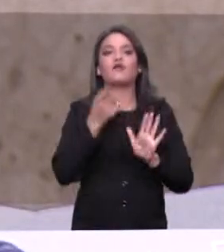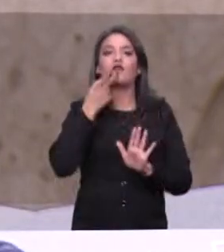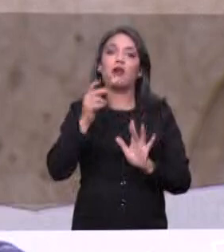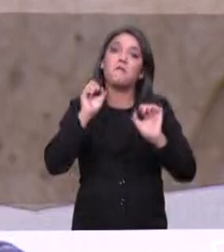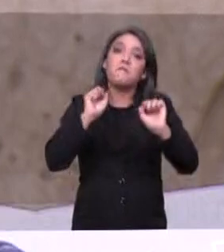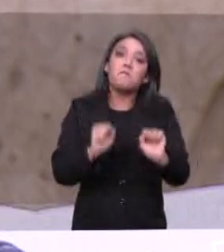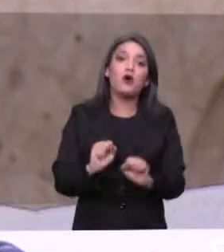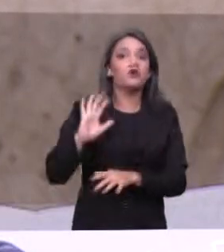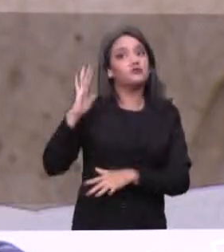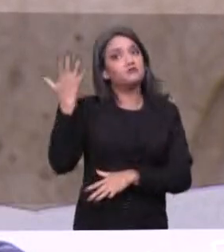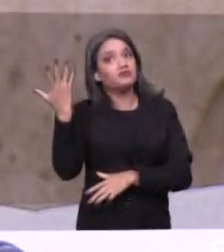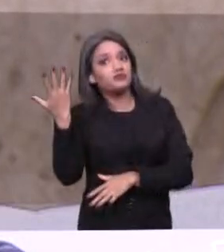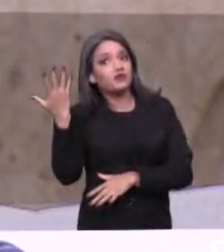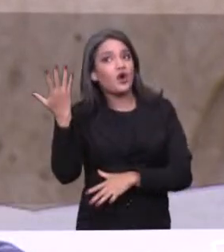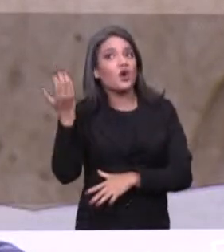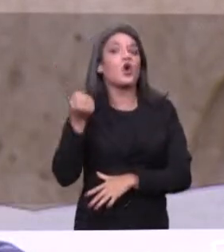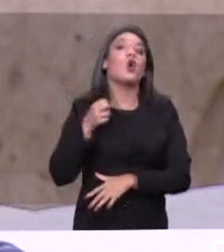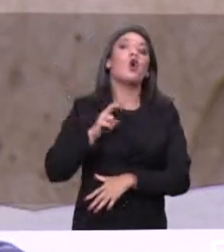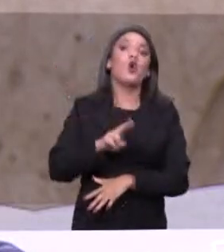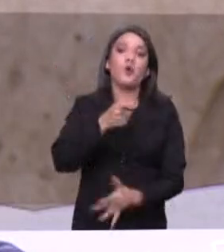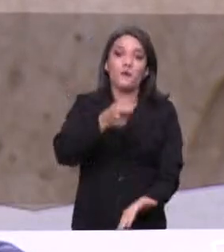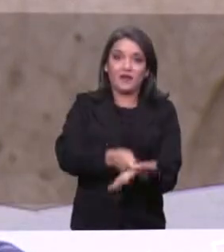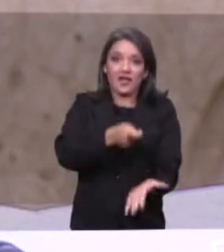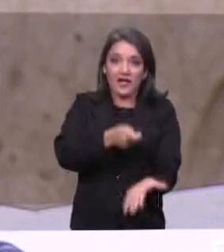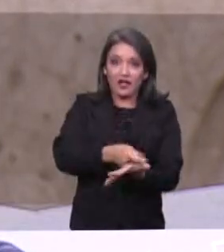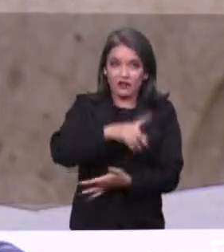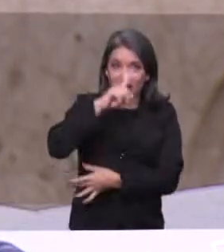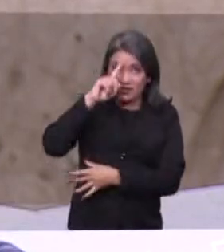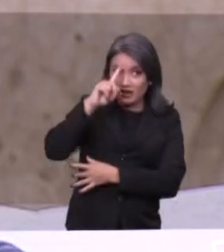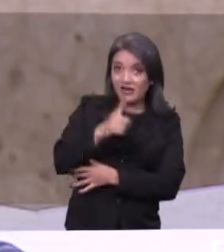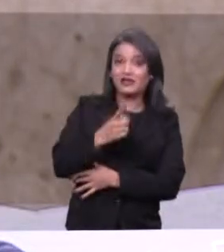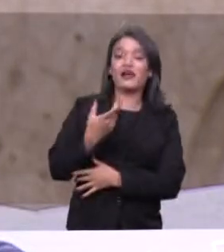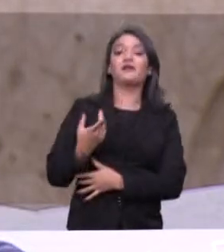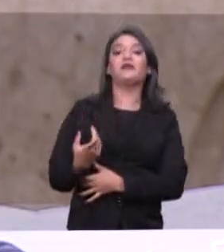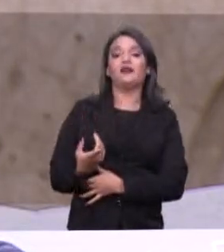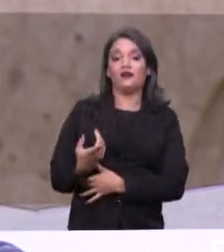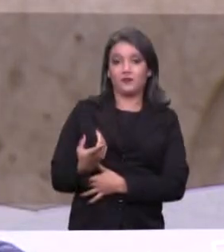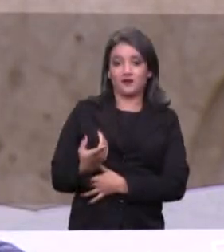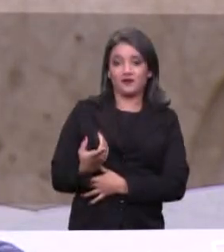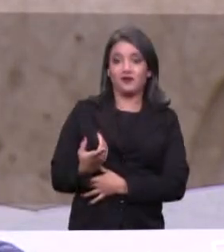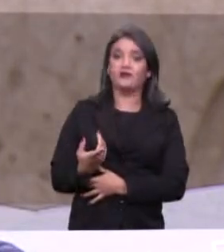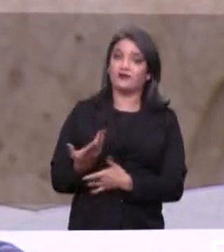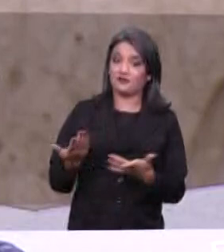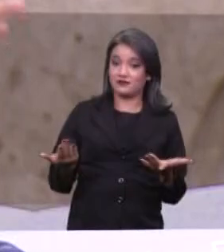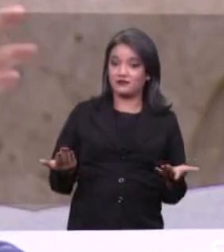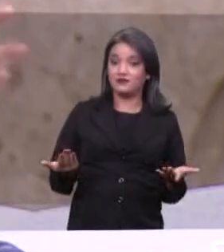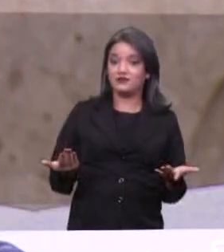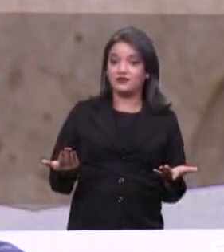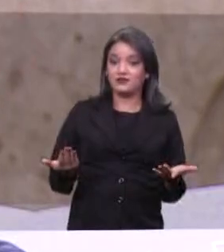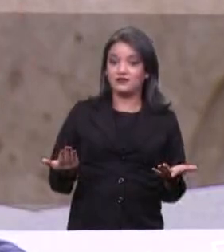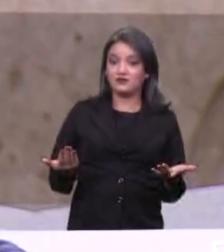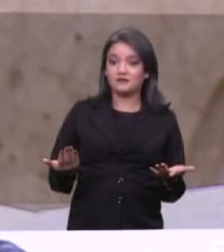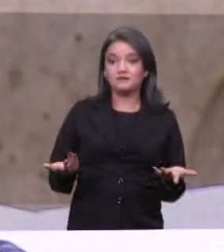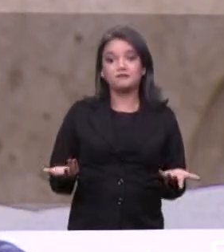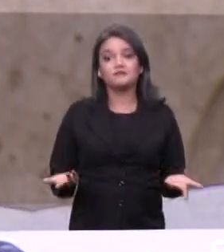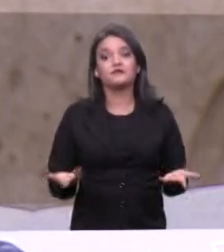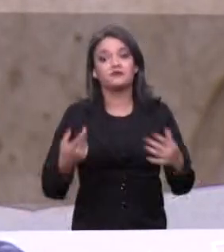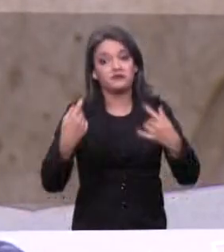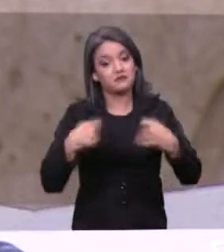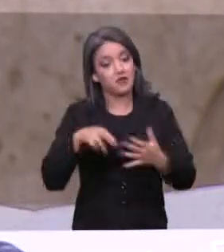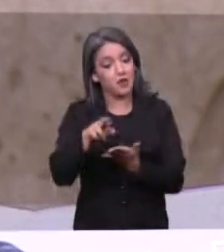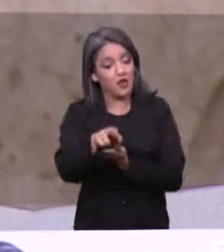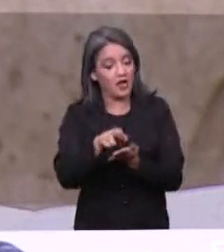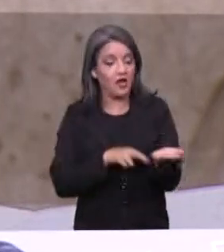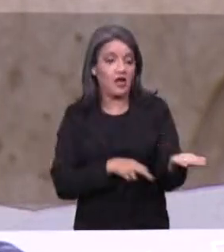Isso. Isso é o ponto fulcral. E aqui há a divergência. Né? O ministro, o eminente